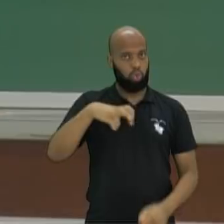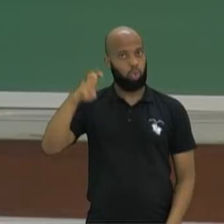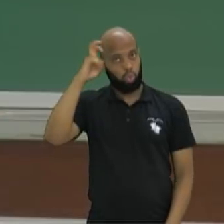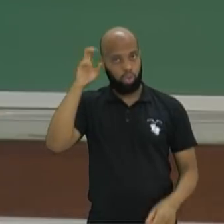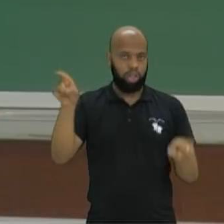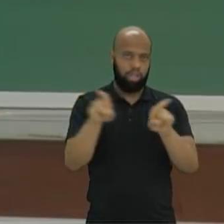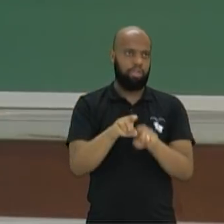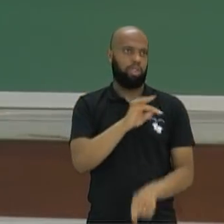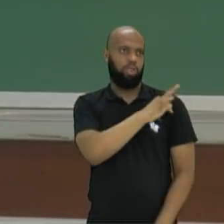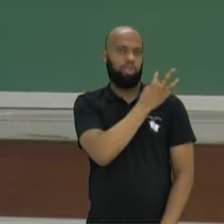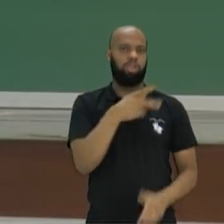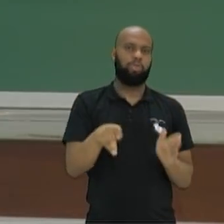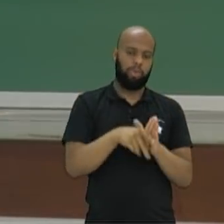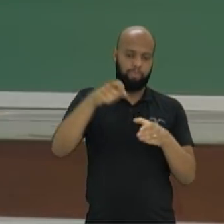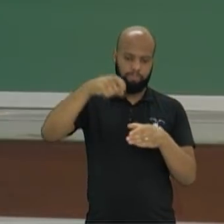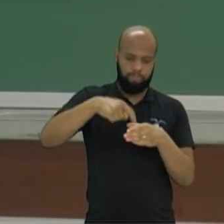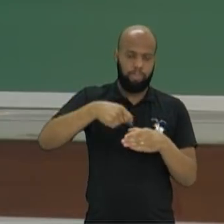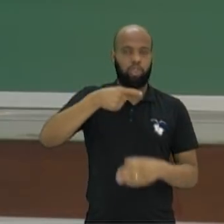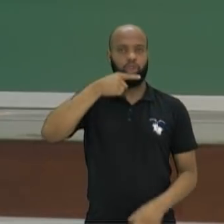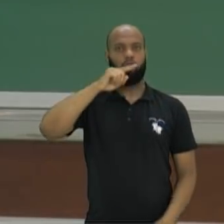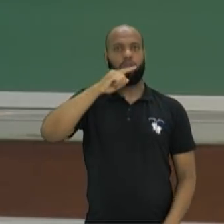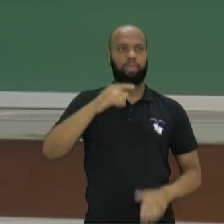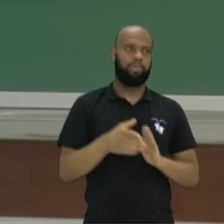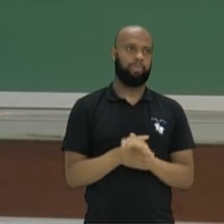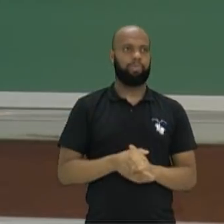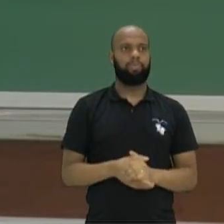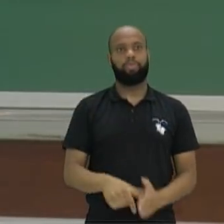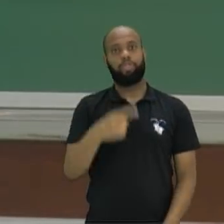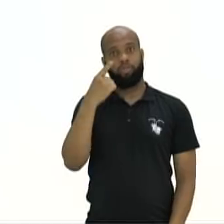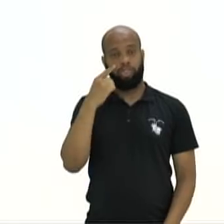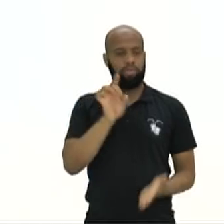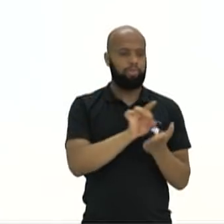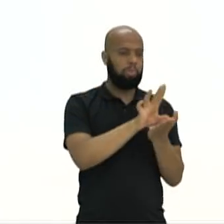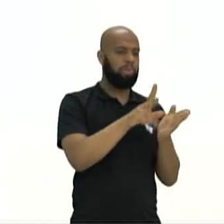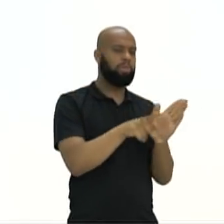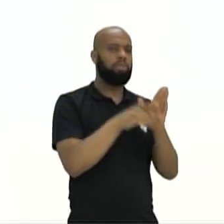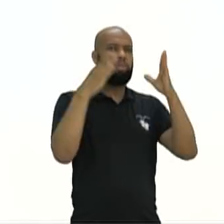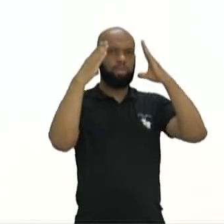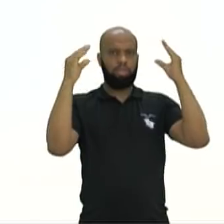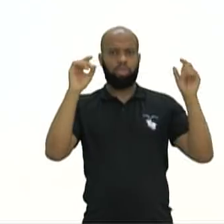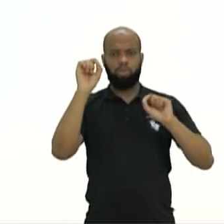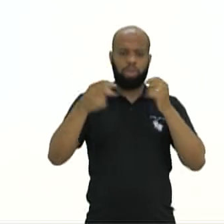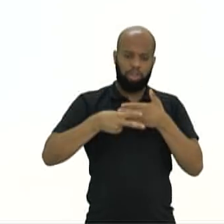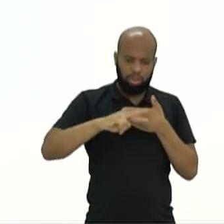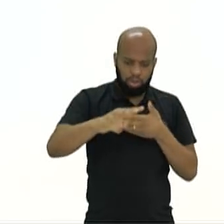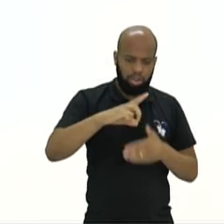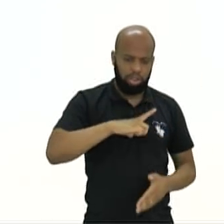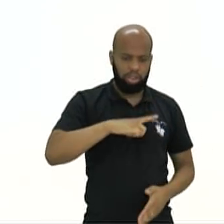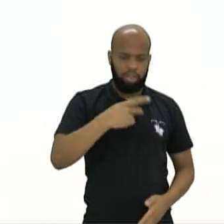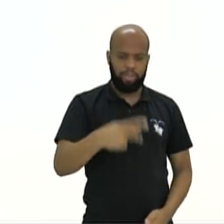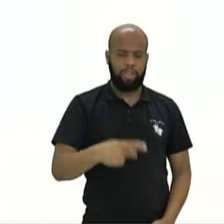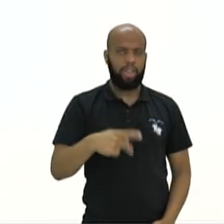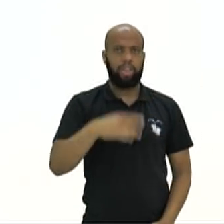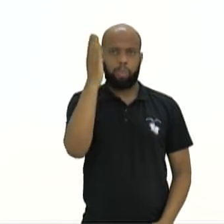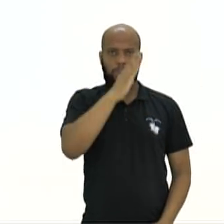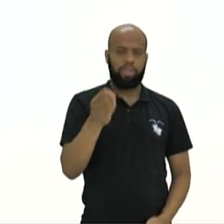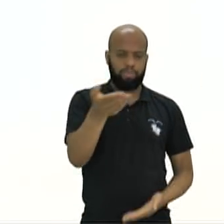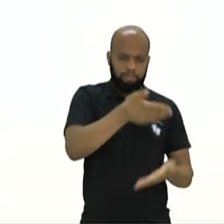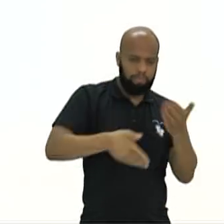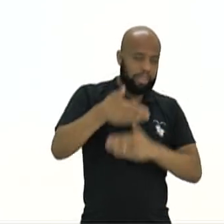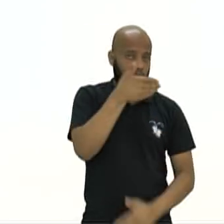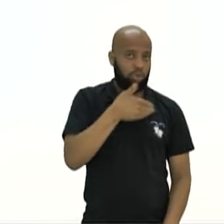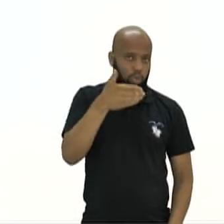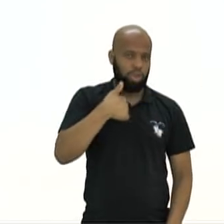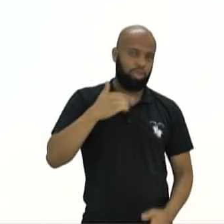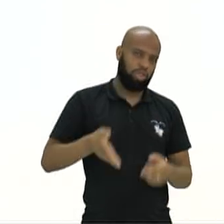e a tecnologia de produção de cana-de-açúcar. Vamos lá? Com a expulsão dos holandeses, qual consequência impactou diretamente no comércio do açúcar?